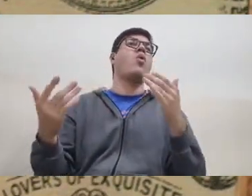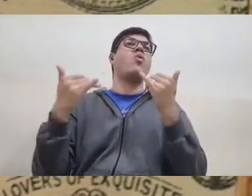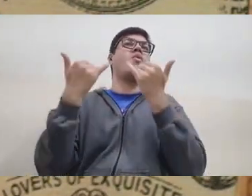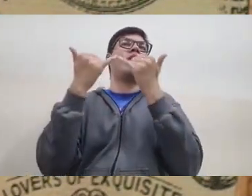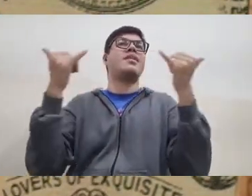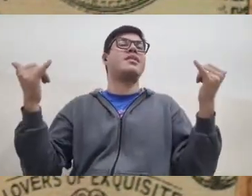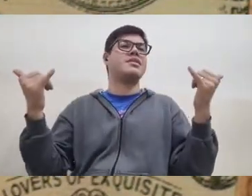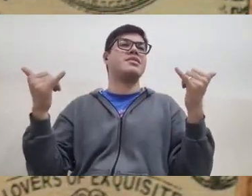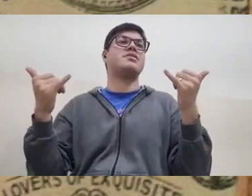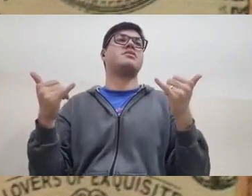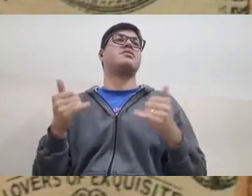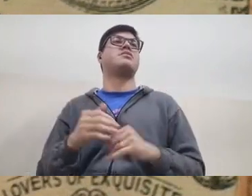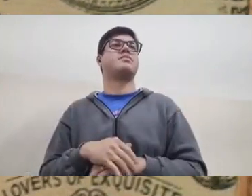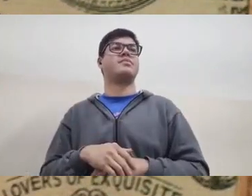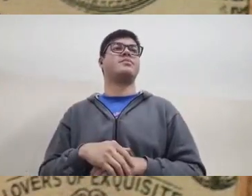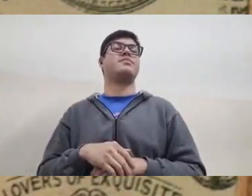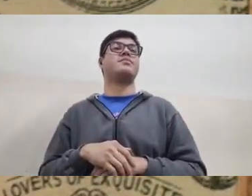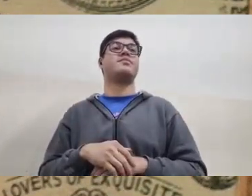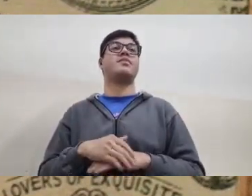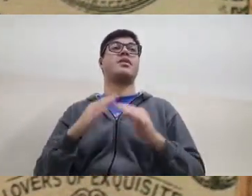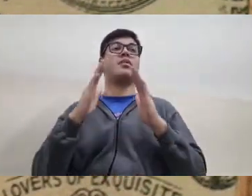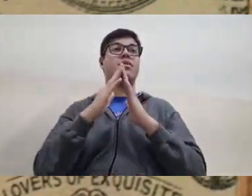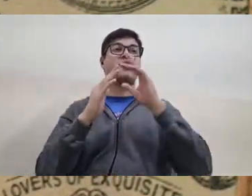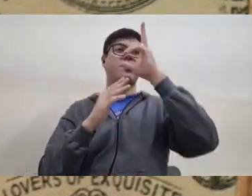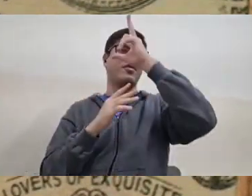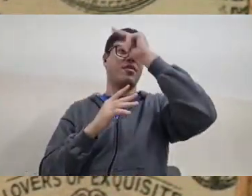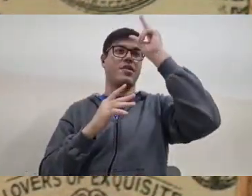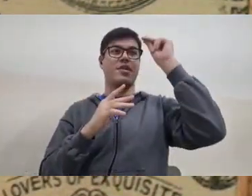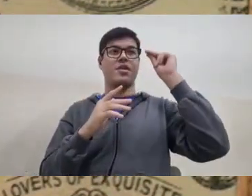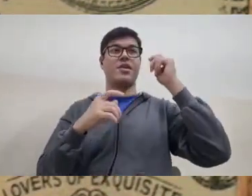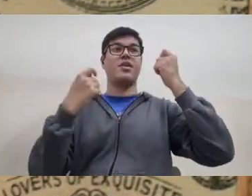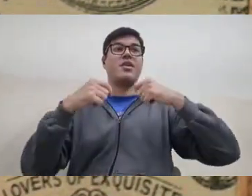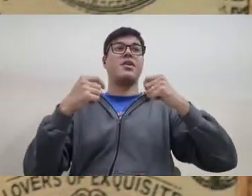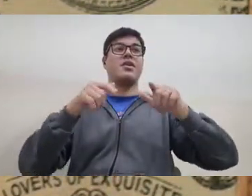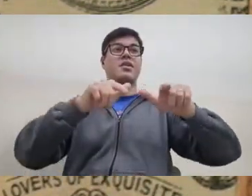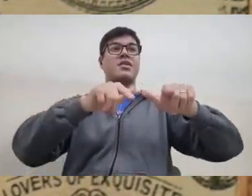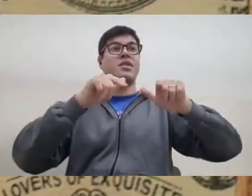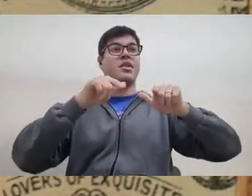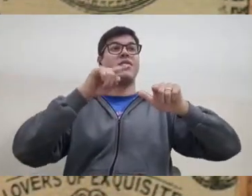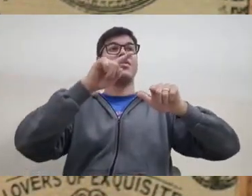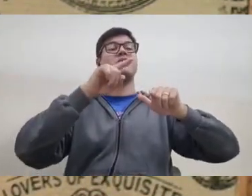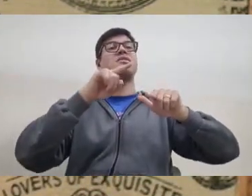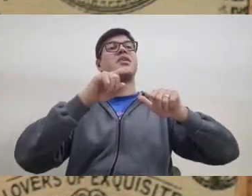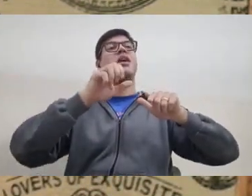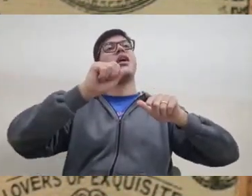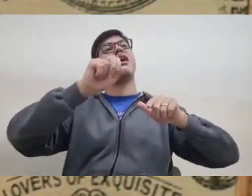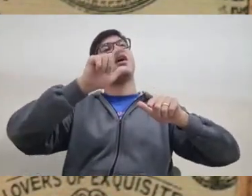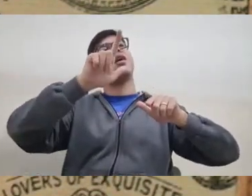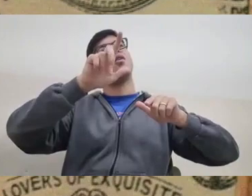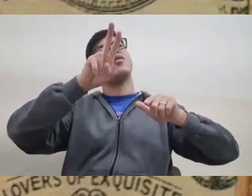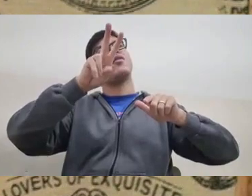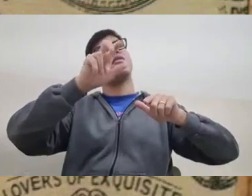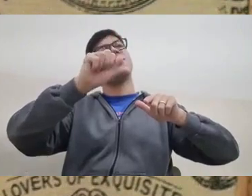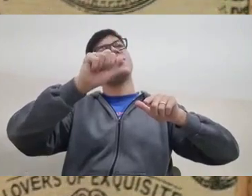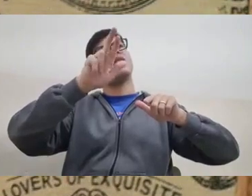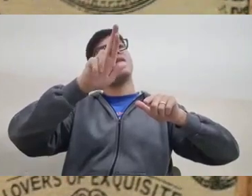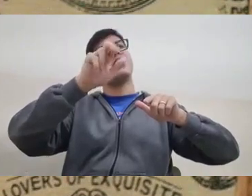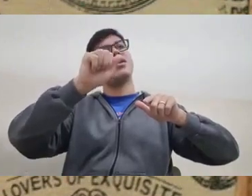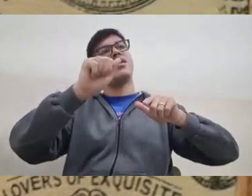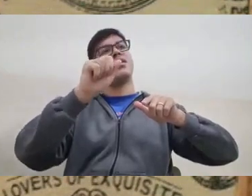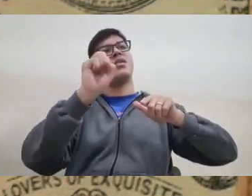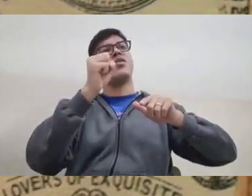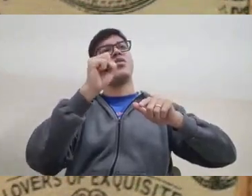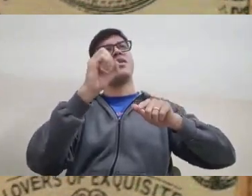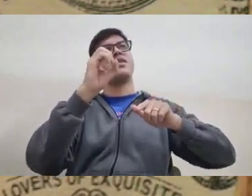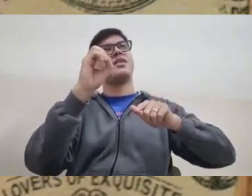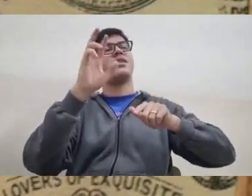e nem precisa você vai na prefeitura ele dá um certificado que você é um alvará que você pagou r$